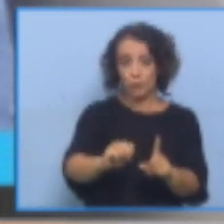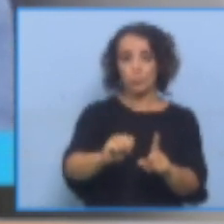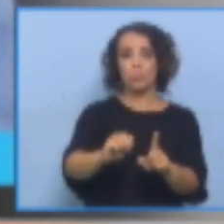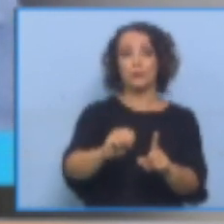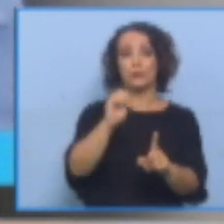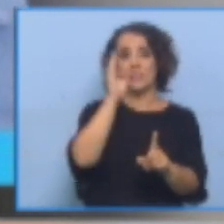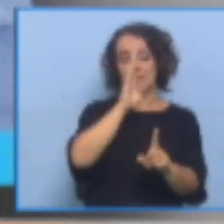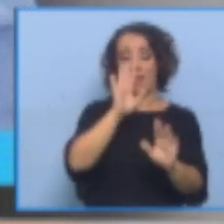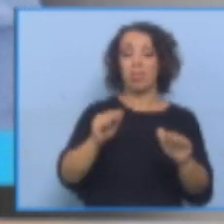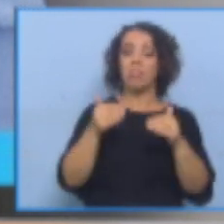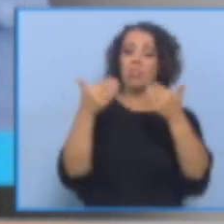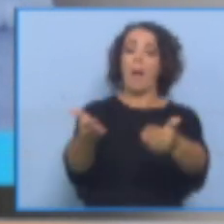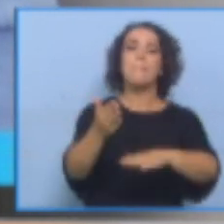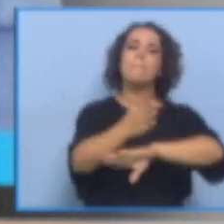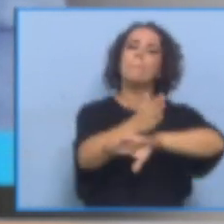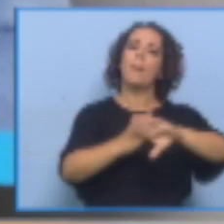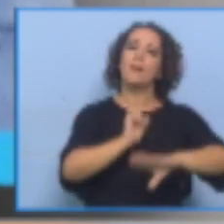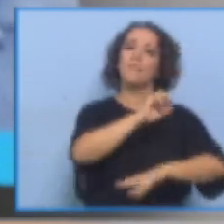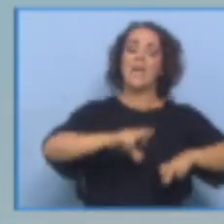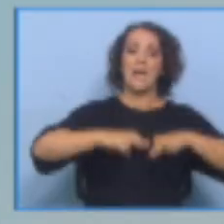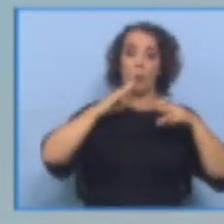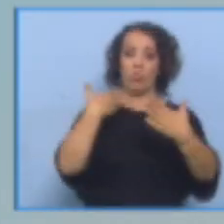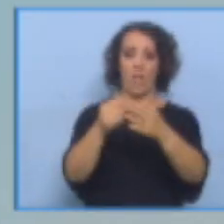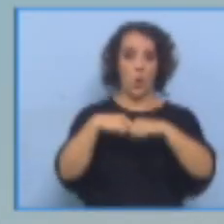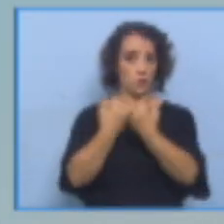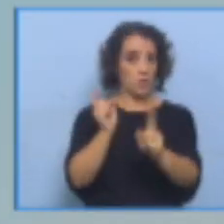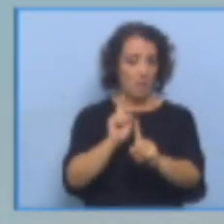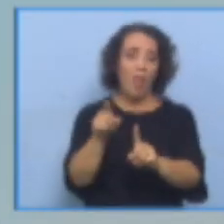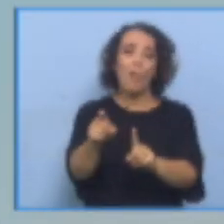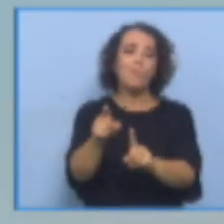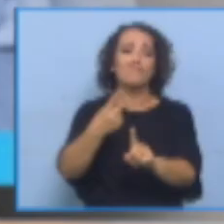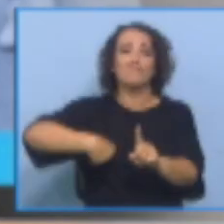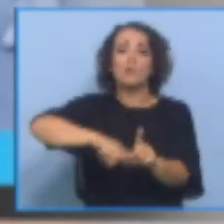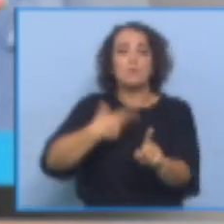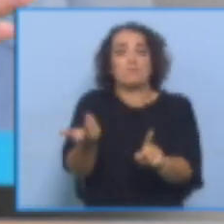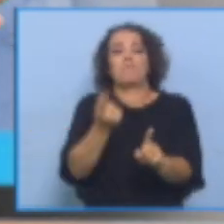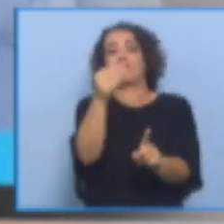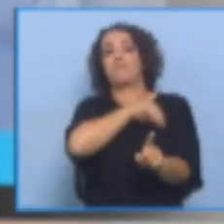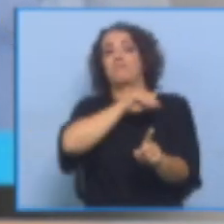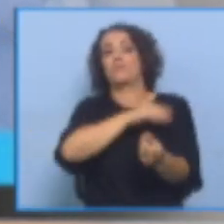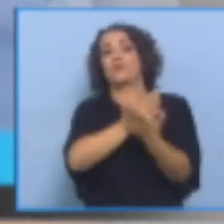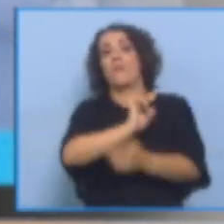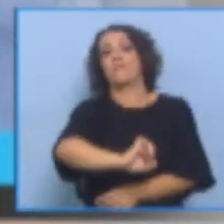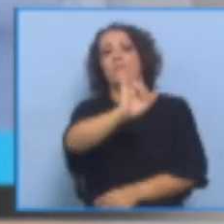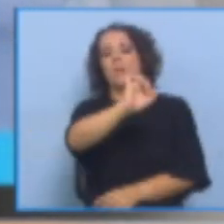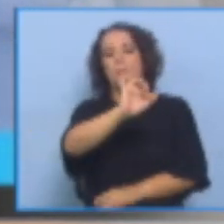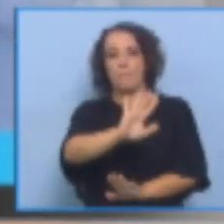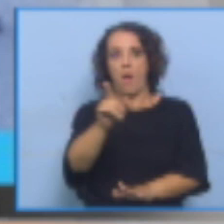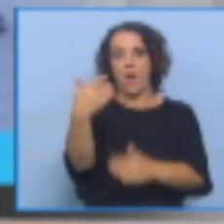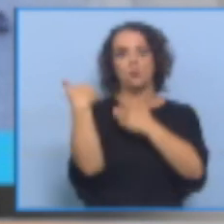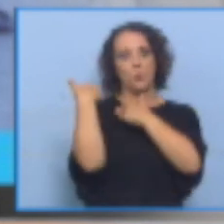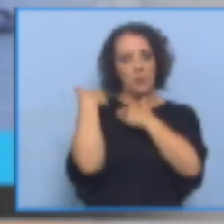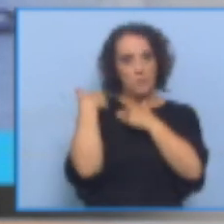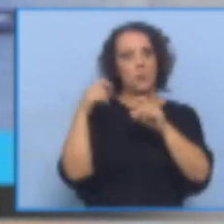sociedade uma parte dessa sua riqueza. Mas do que se trata é de dizer, bom, mas se há riqueza que é produzida,